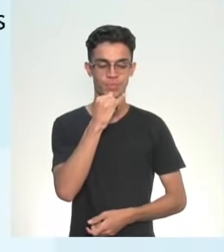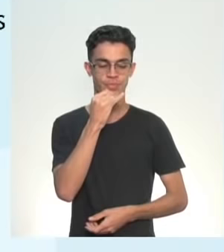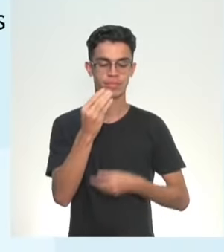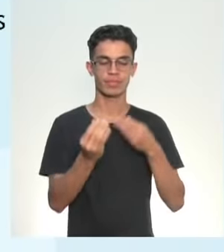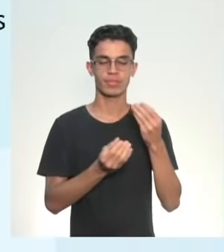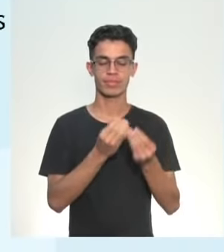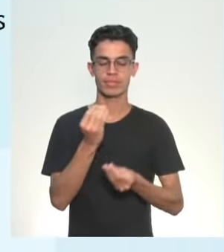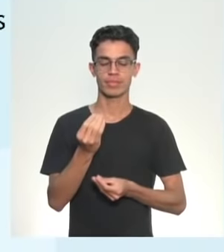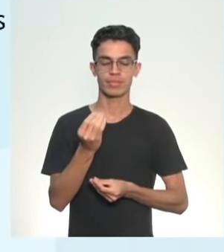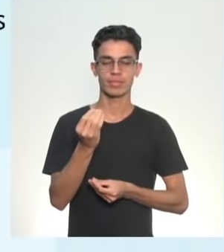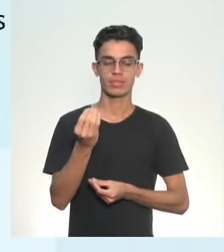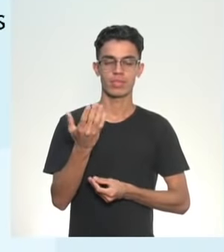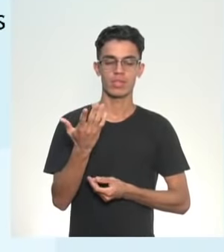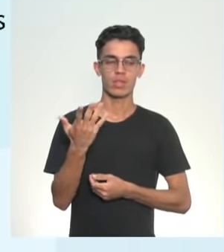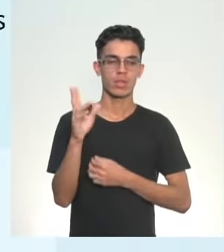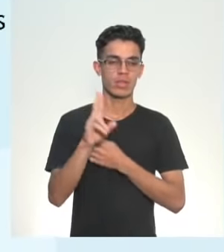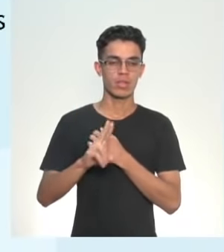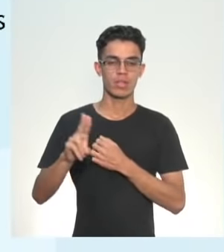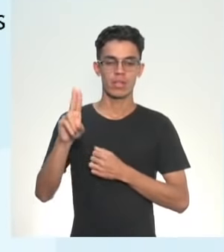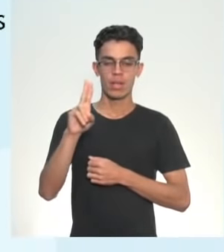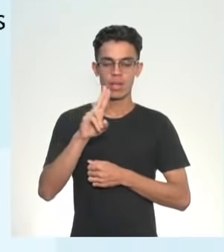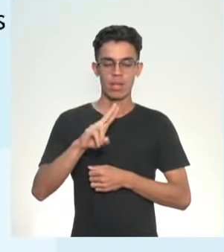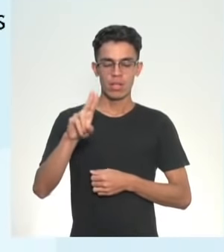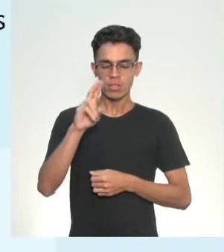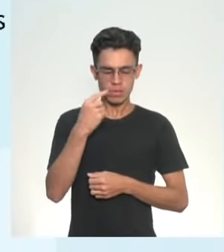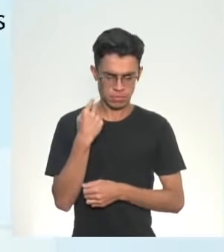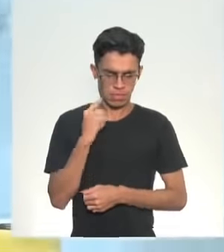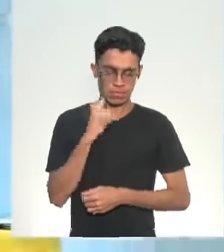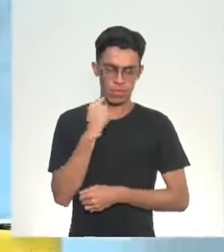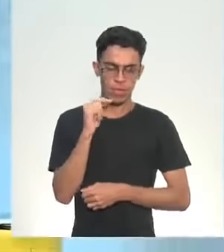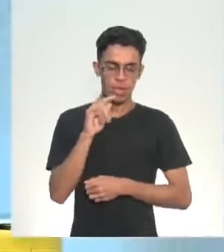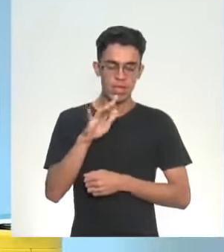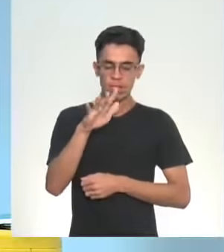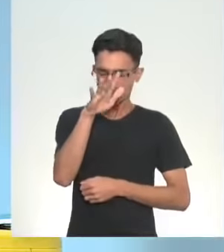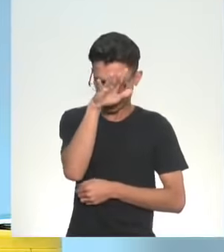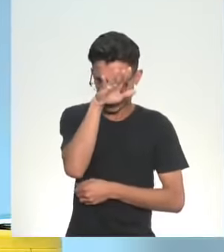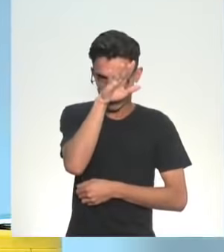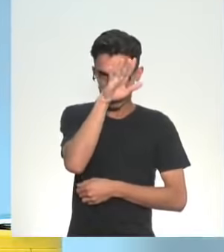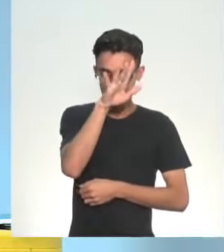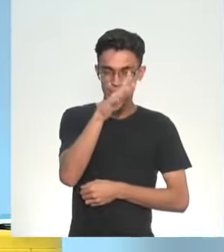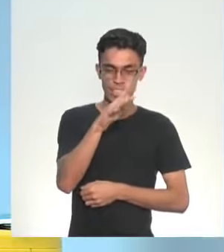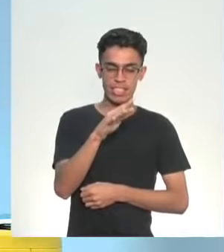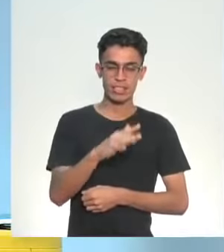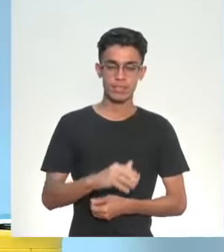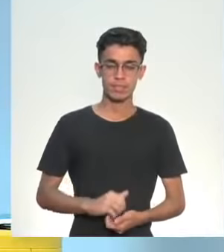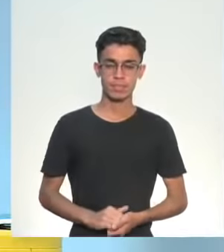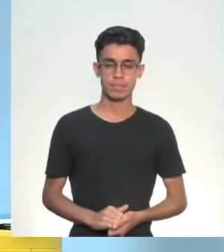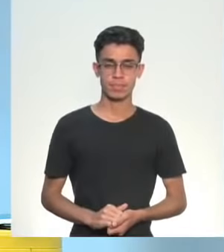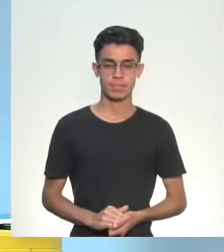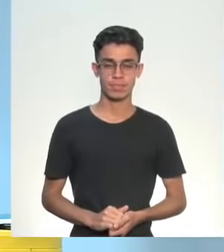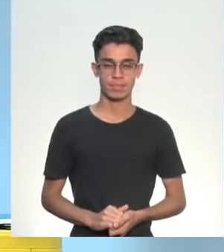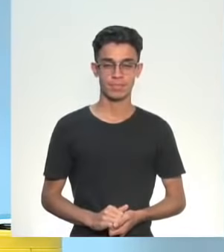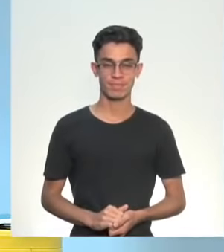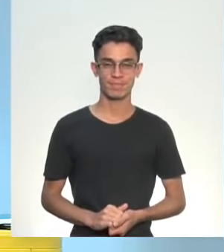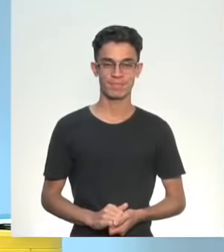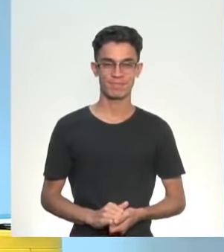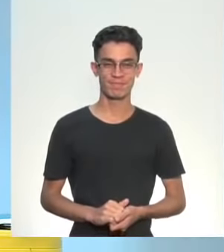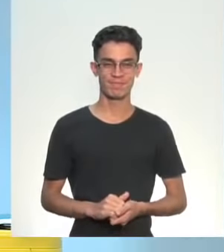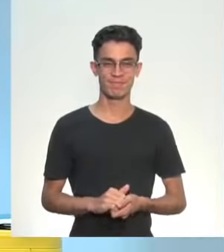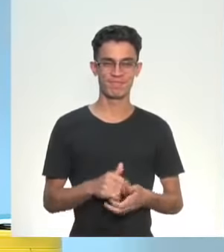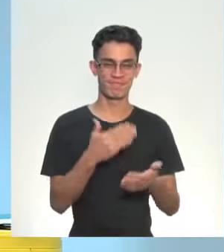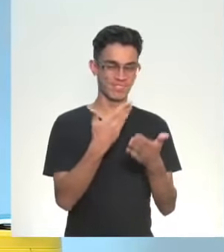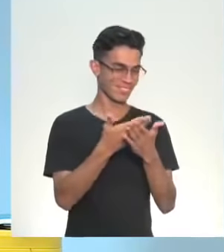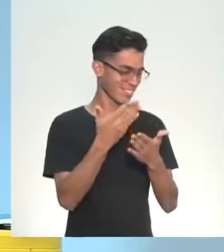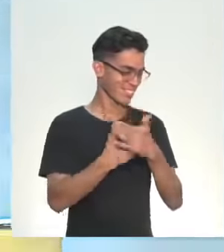como consumismo causa aumento da poluição ia10 for medido last Class foi que a gente fez na nossa última aula